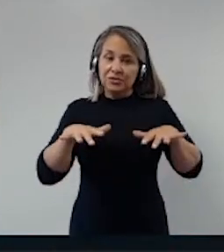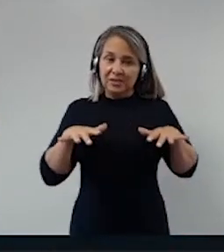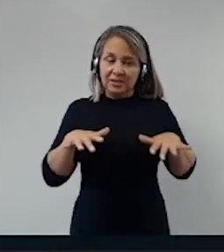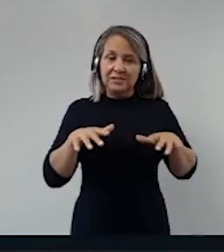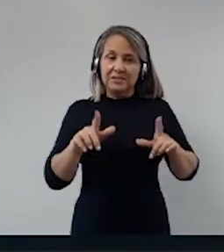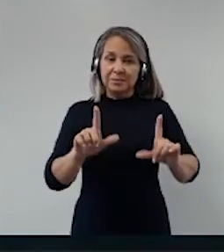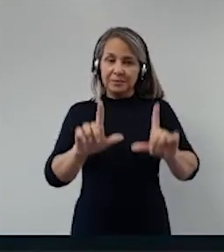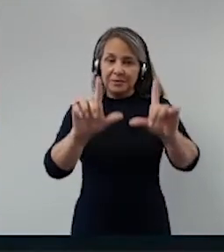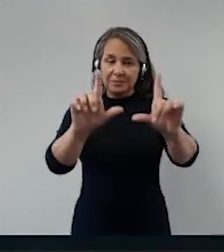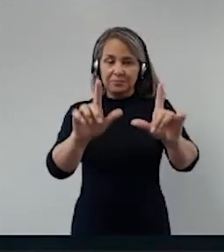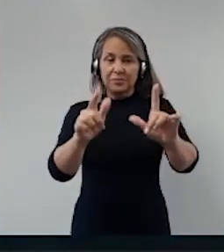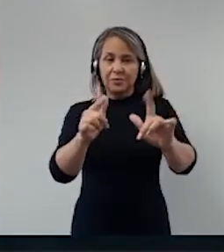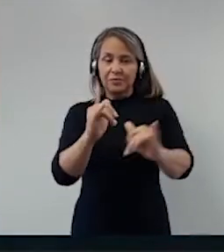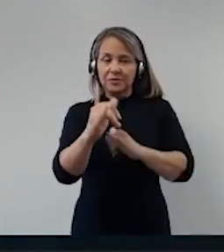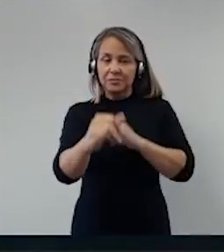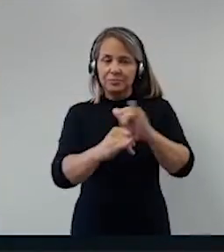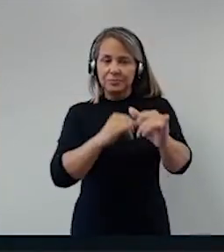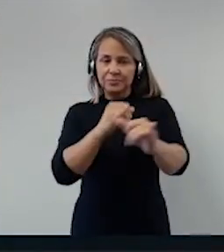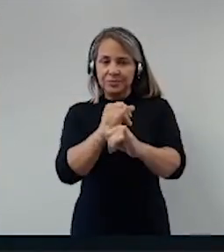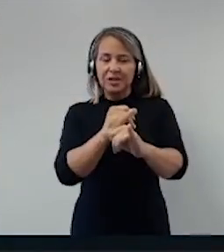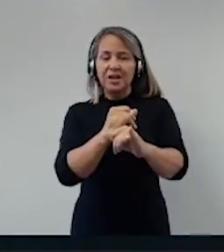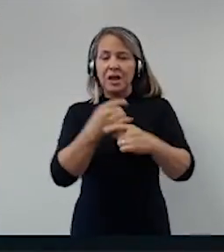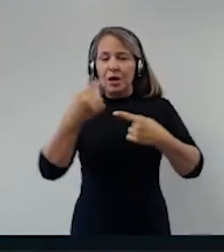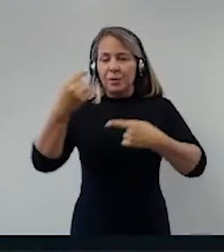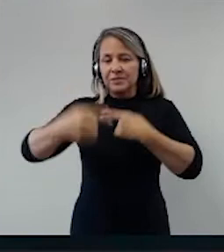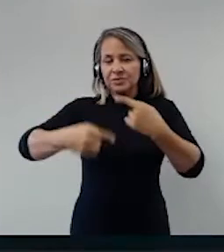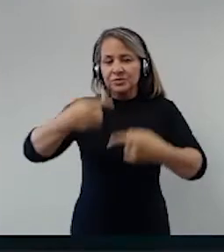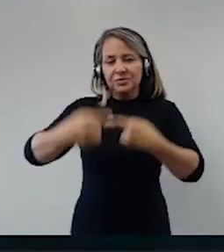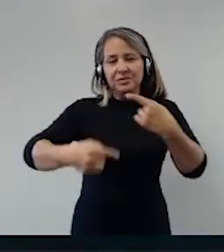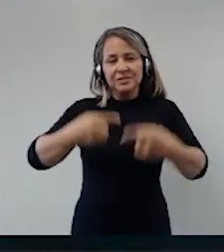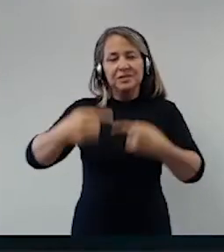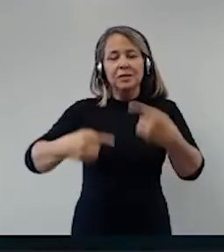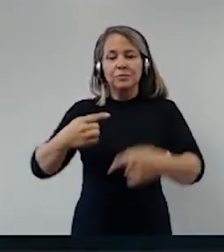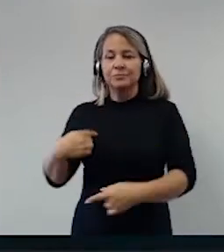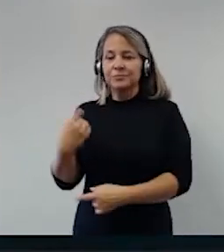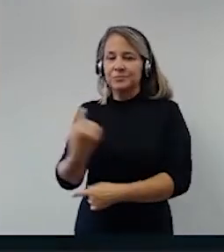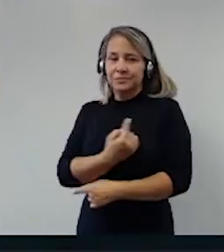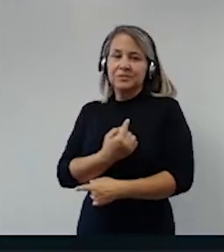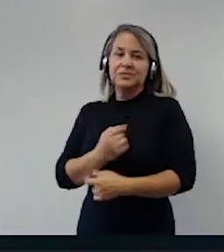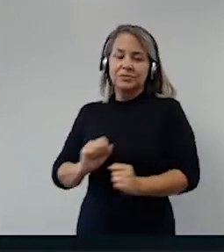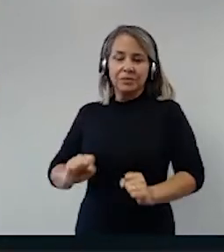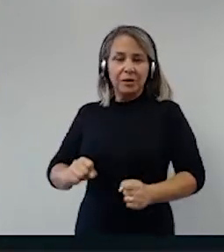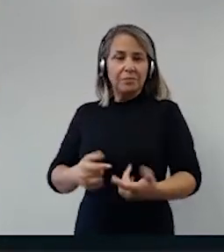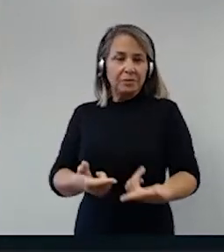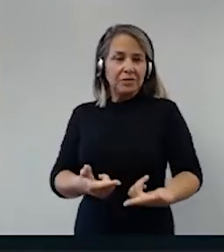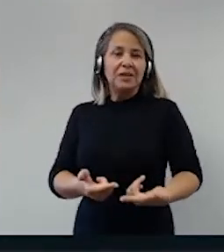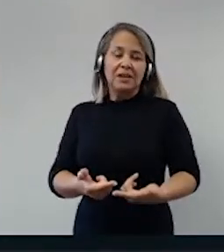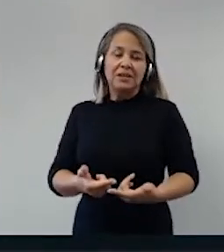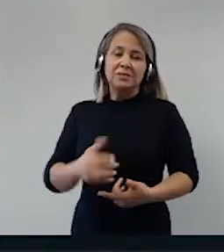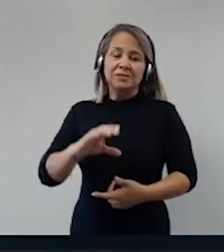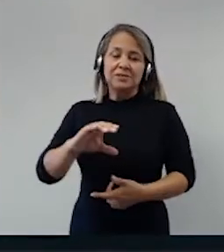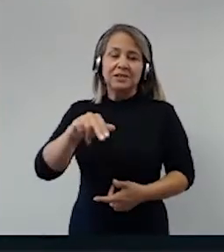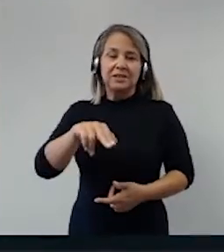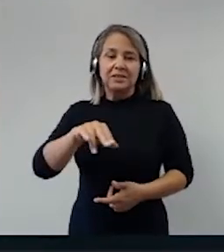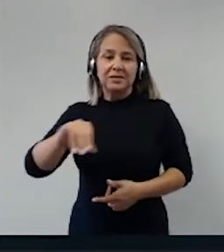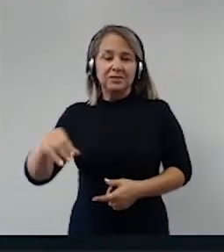por videoconferência, ela tem sido uma discussão perene entre nós, e que foi abordada recentemente no CNJ em relação às audiências